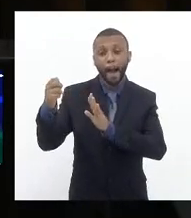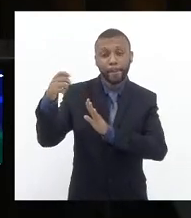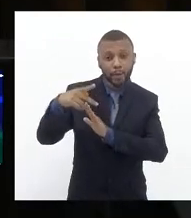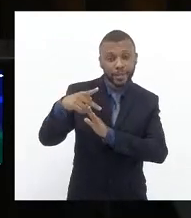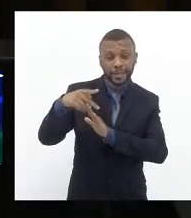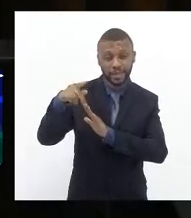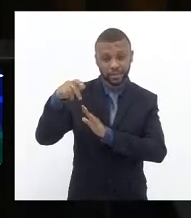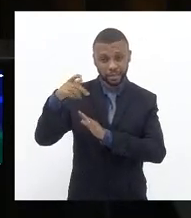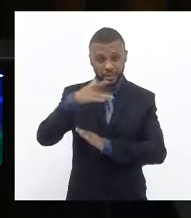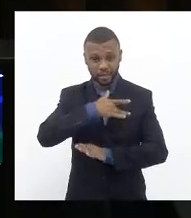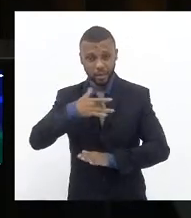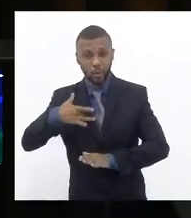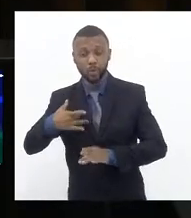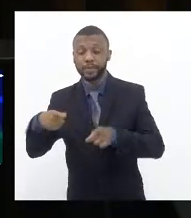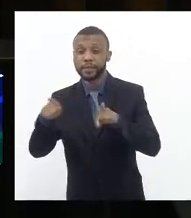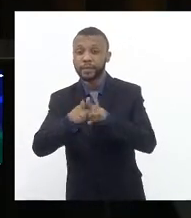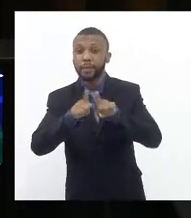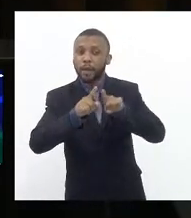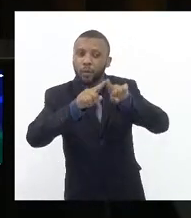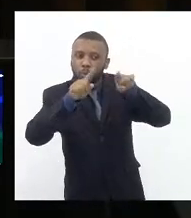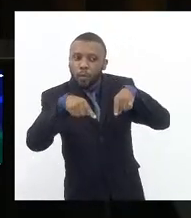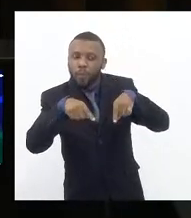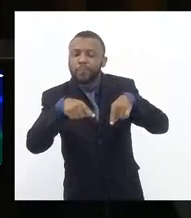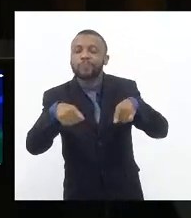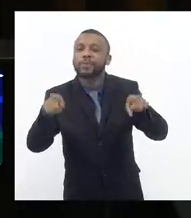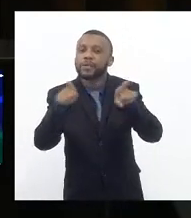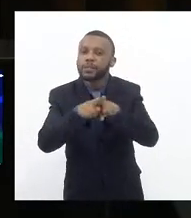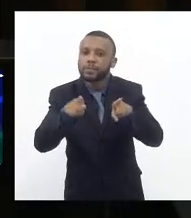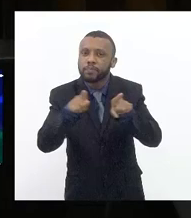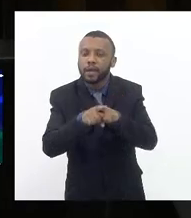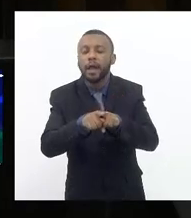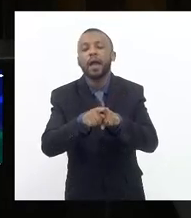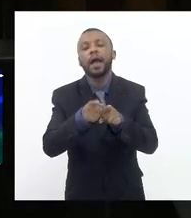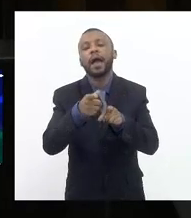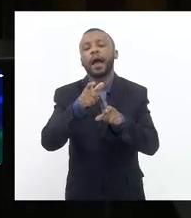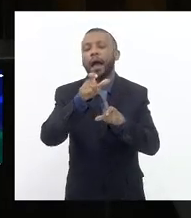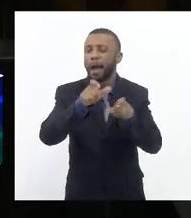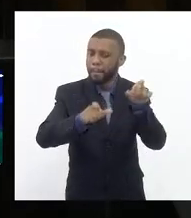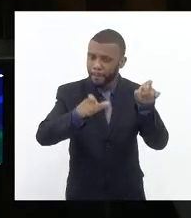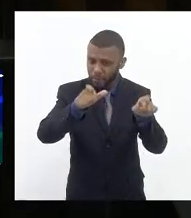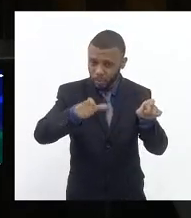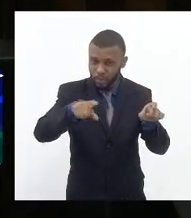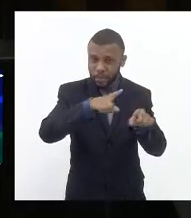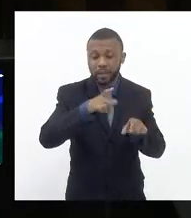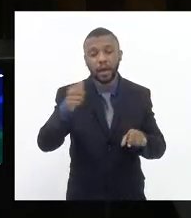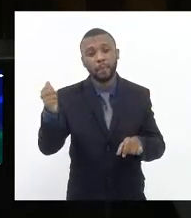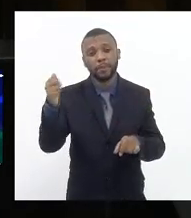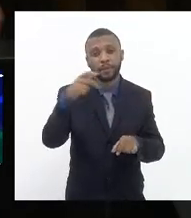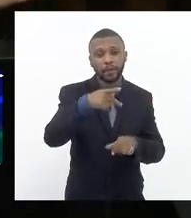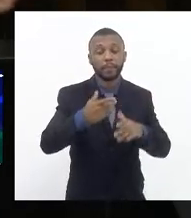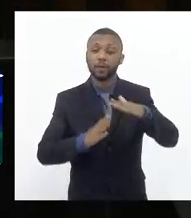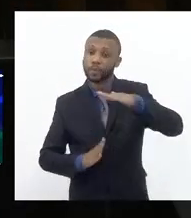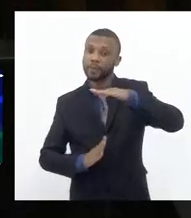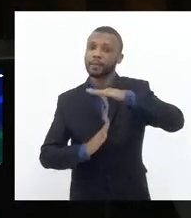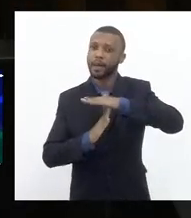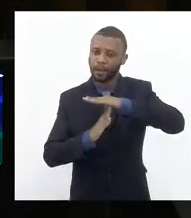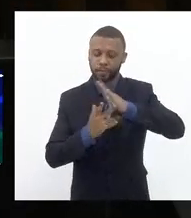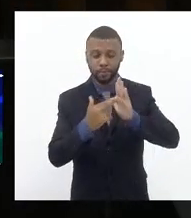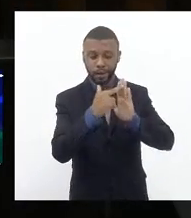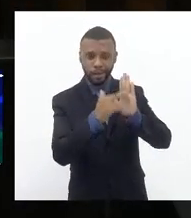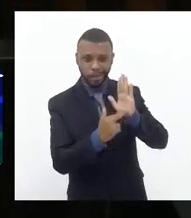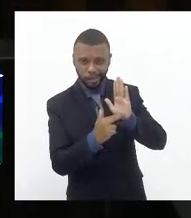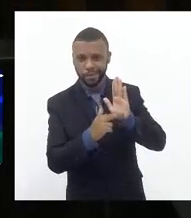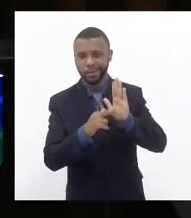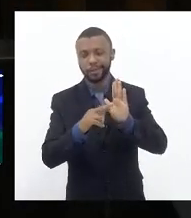servidores, inclusive aqueles que já se aposentam pelo regime geral da Previdência Social, pelo teto, os servidores de 2013 para